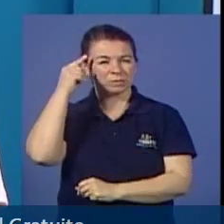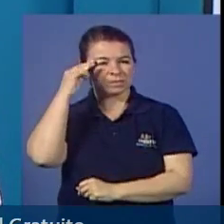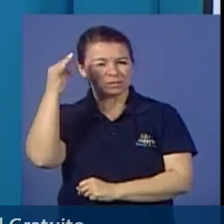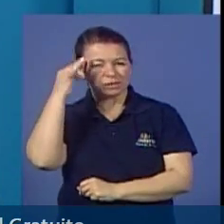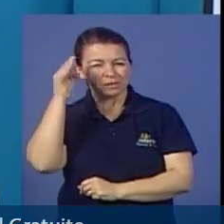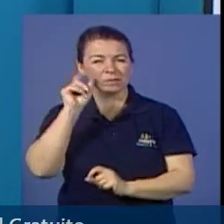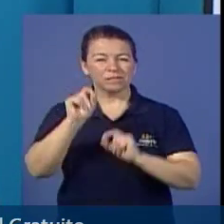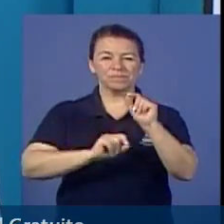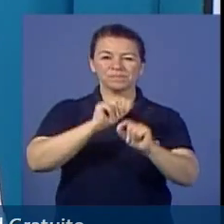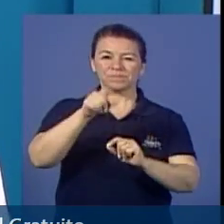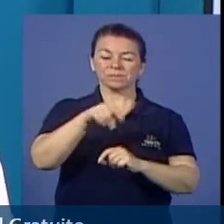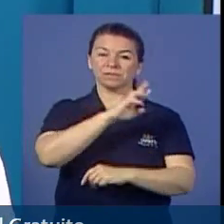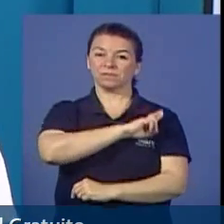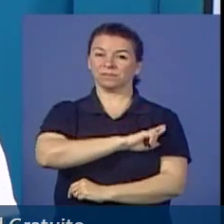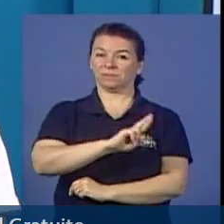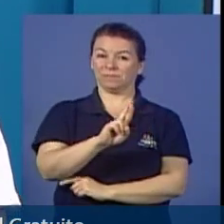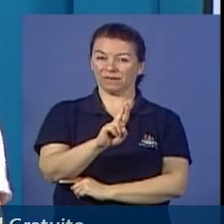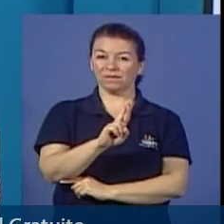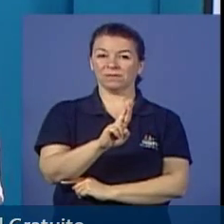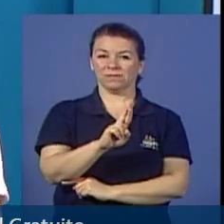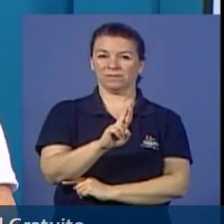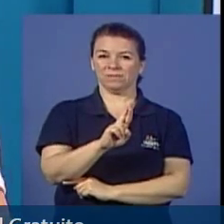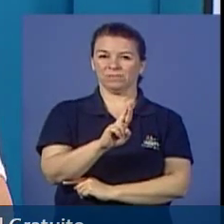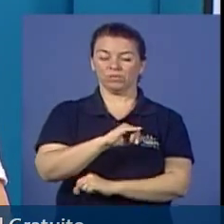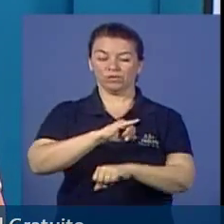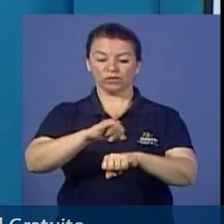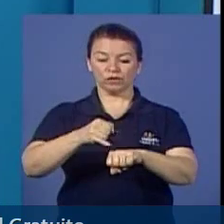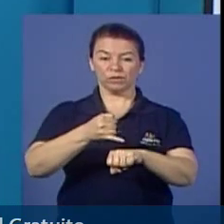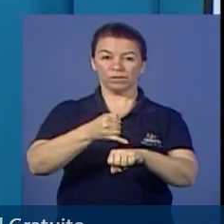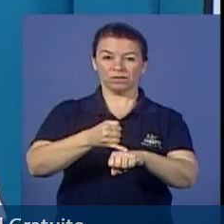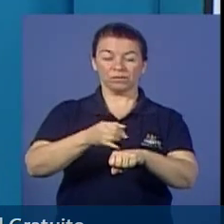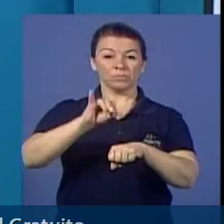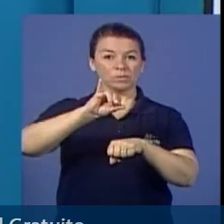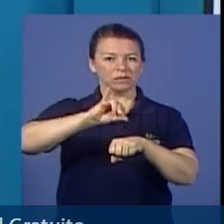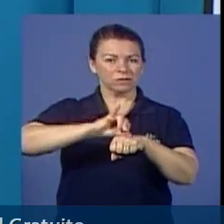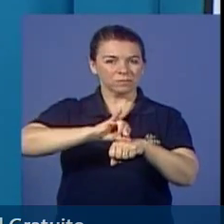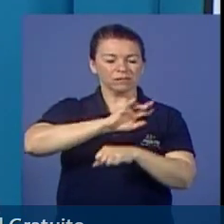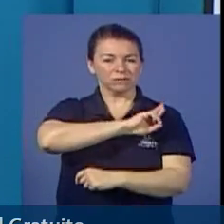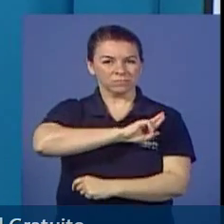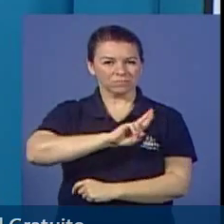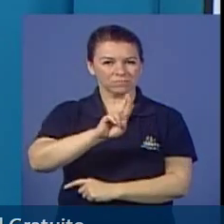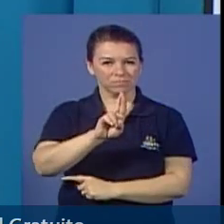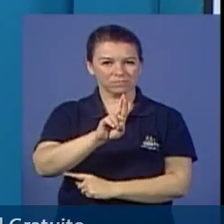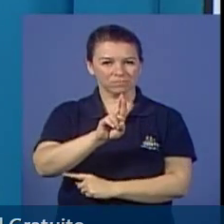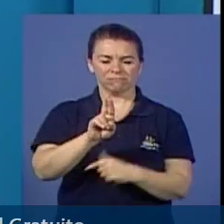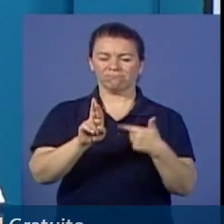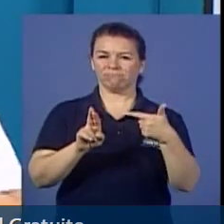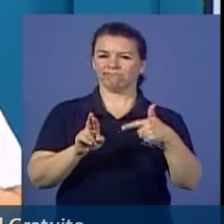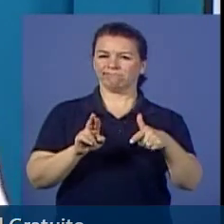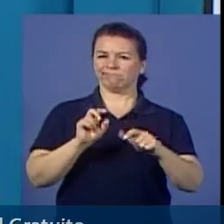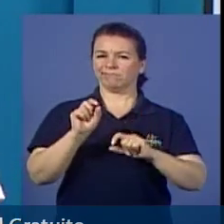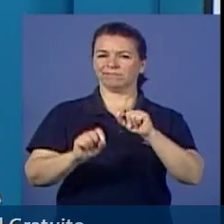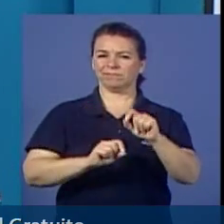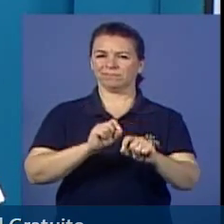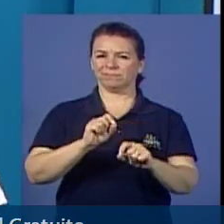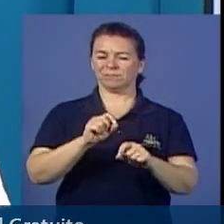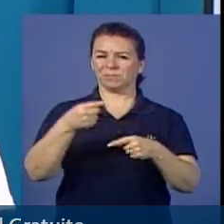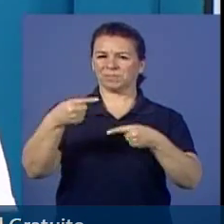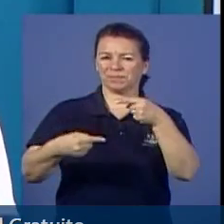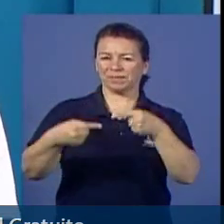aspectos religiosos. Jerusalém como um centro religioso, não como um aspecto